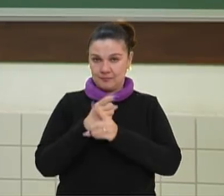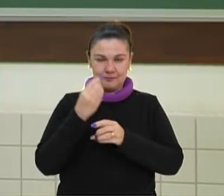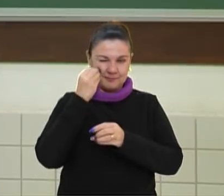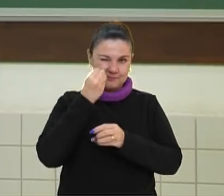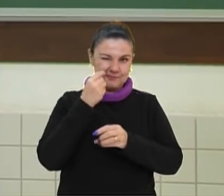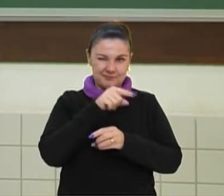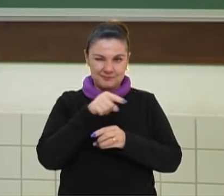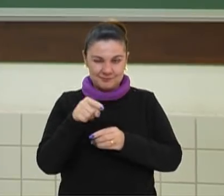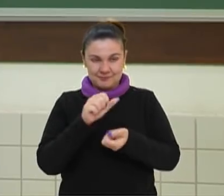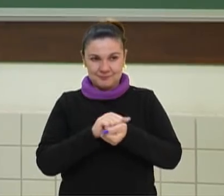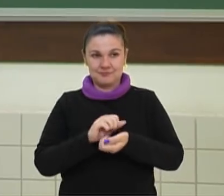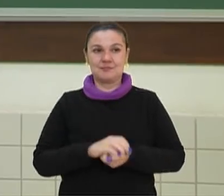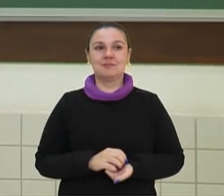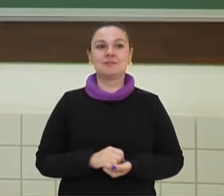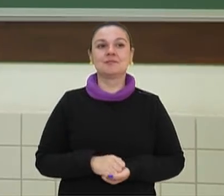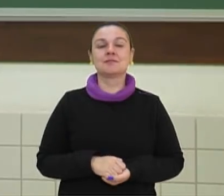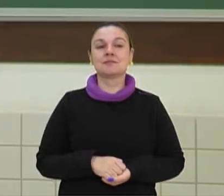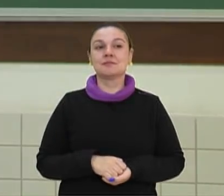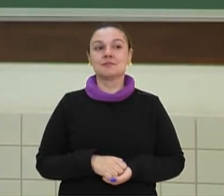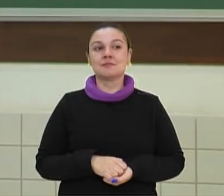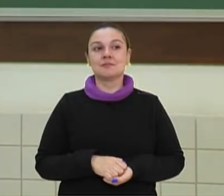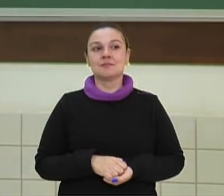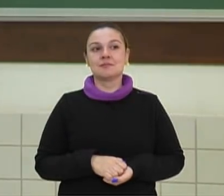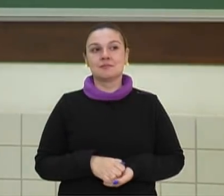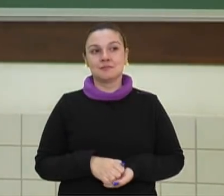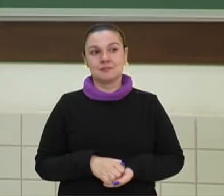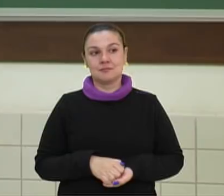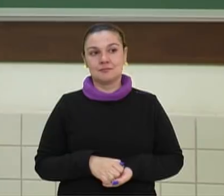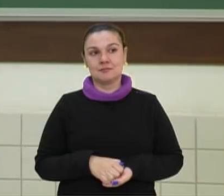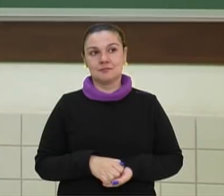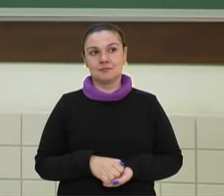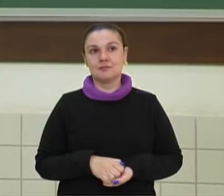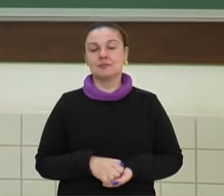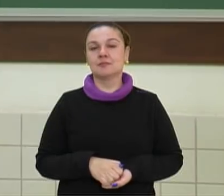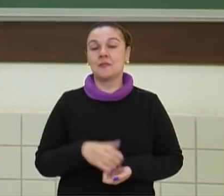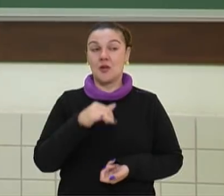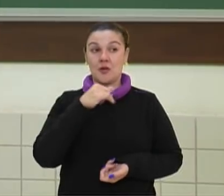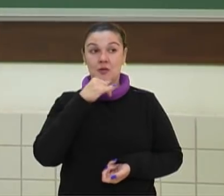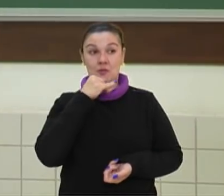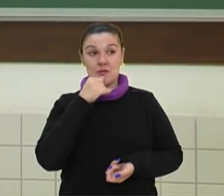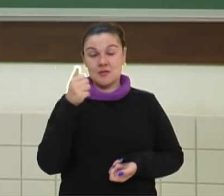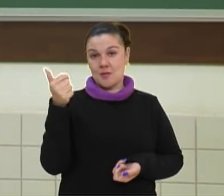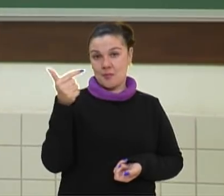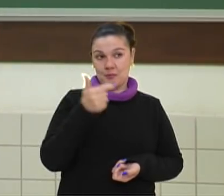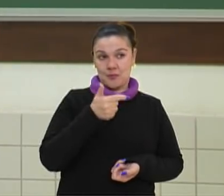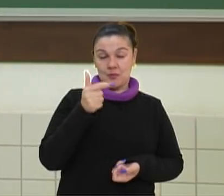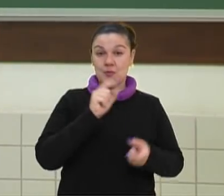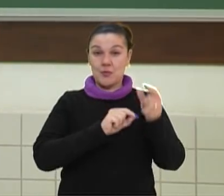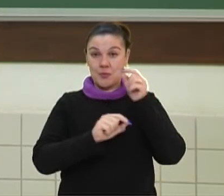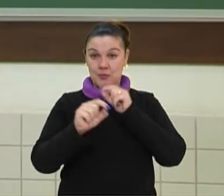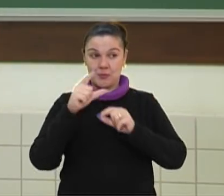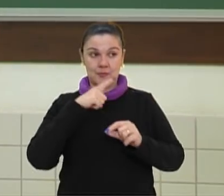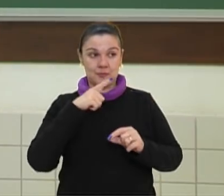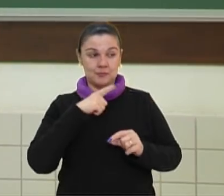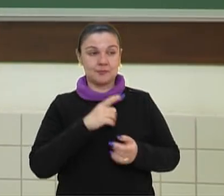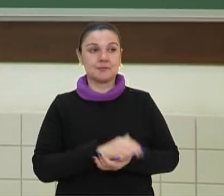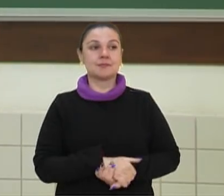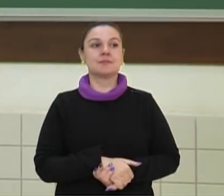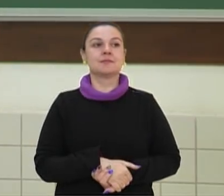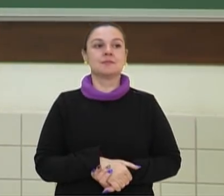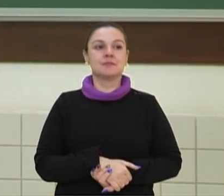então? Vamos lá no quadro? Vamos lá. Então, no exemplo 2, nós temos